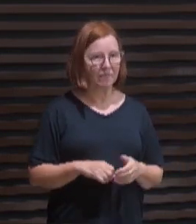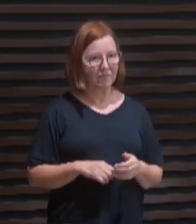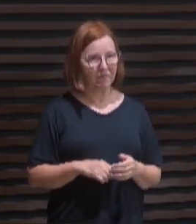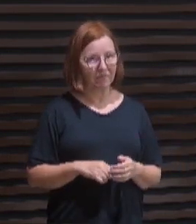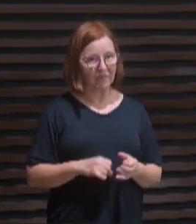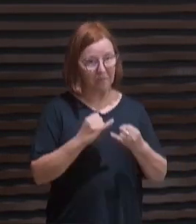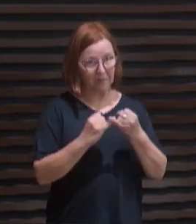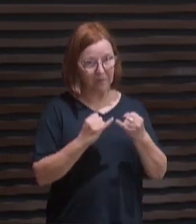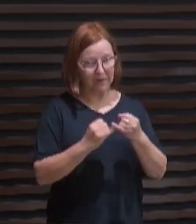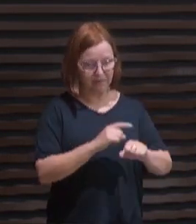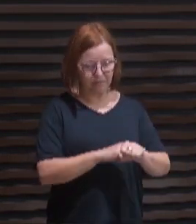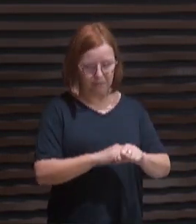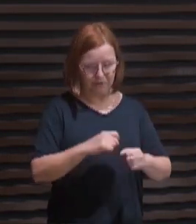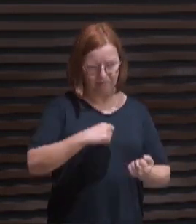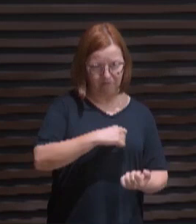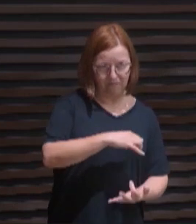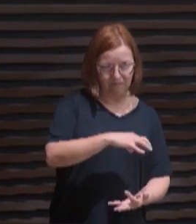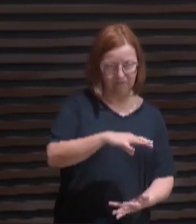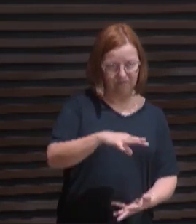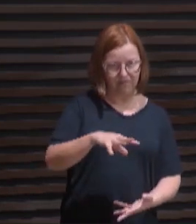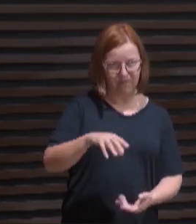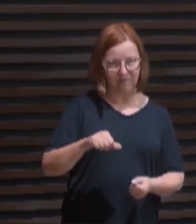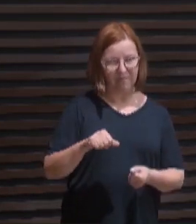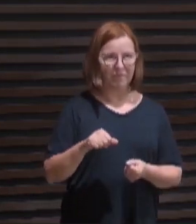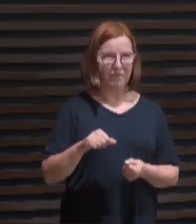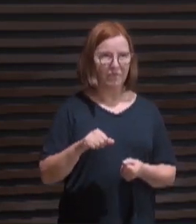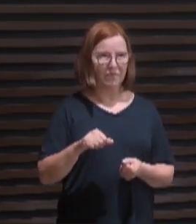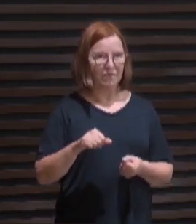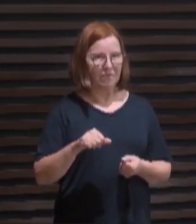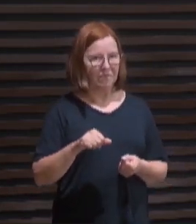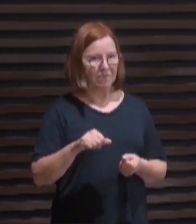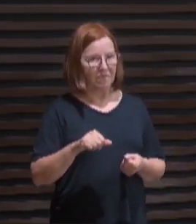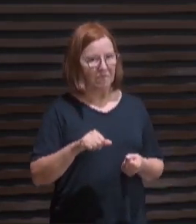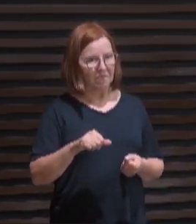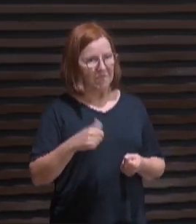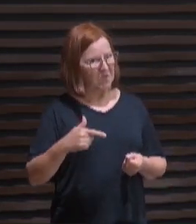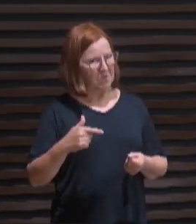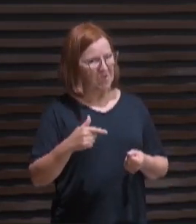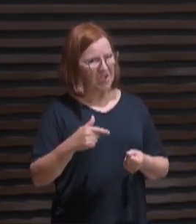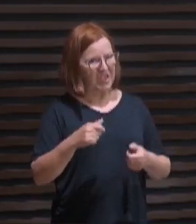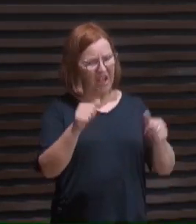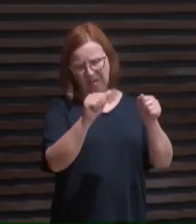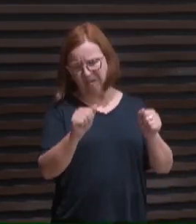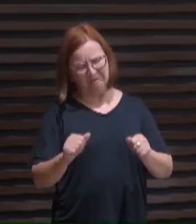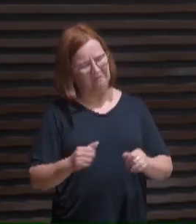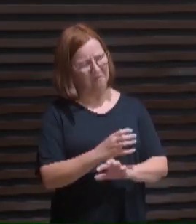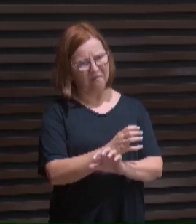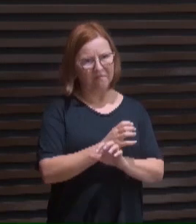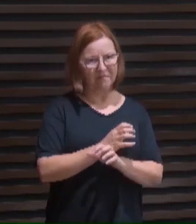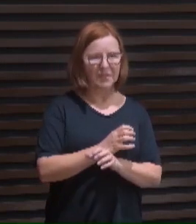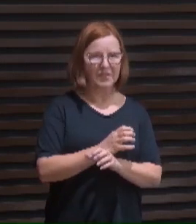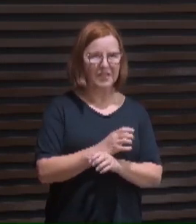a Terra tornou-se sem forma, ou era sem forma e vazia, que